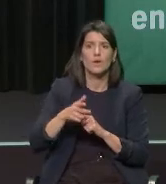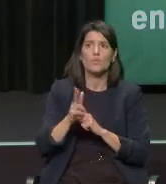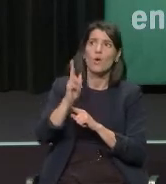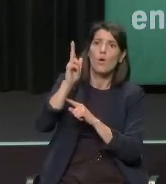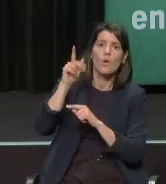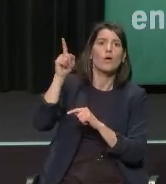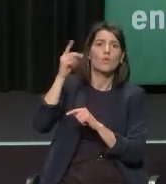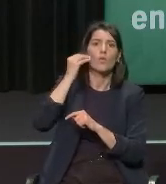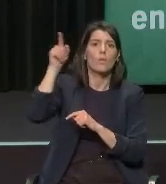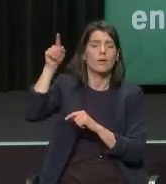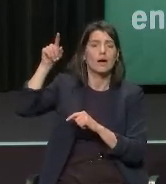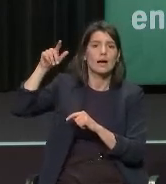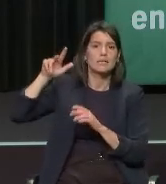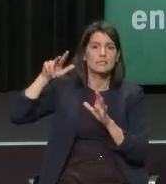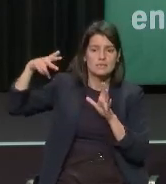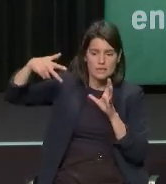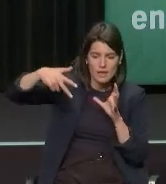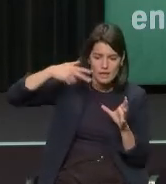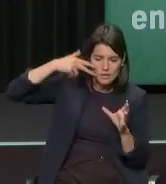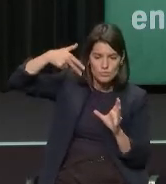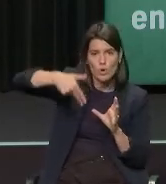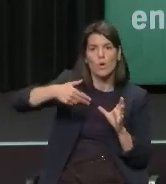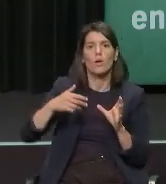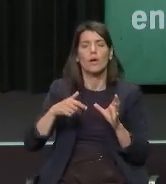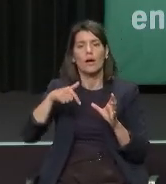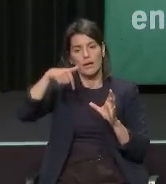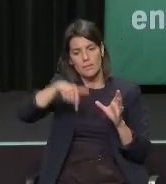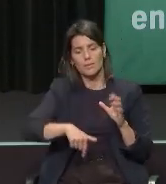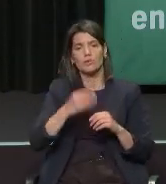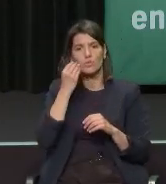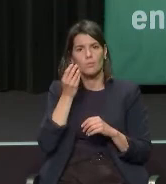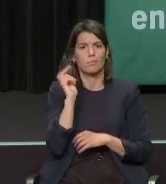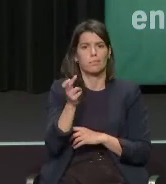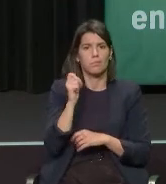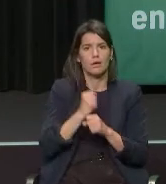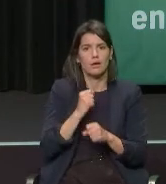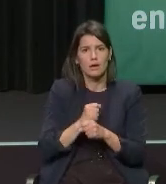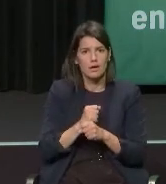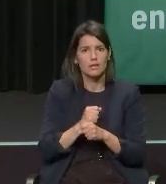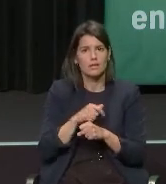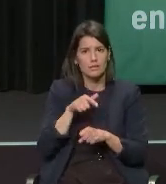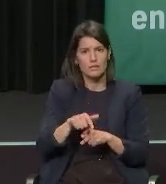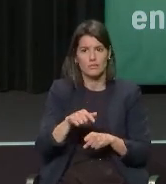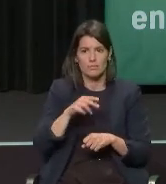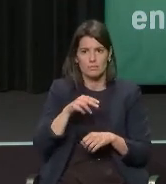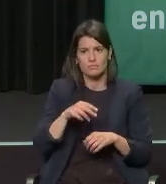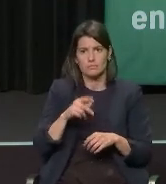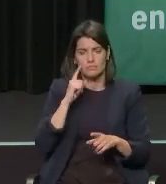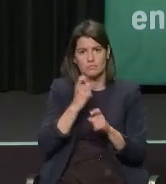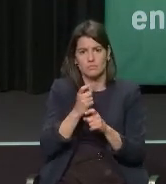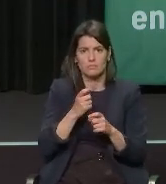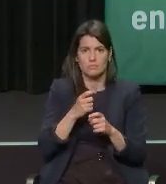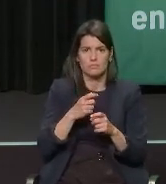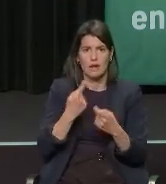de satélite e para baixo com um trabalho já de bastantes anos consecutivos de espectrometria de campo. Portanto, com